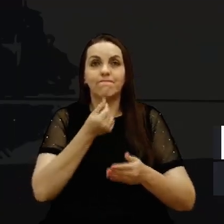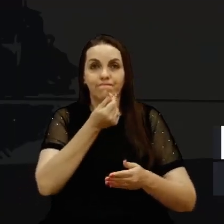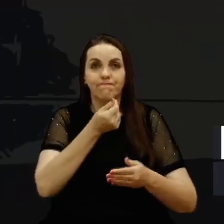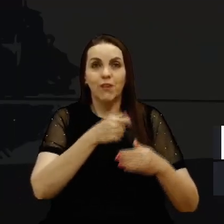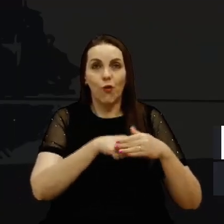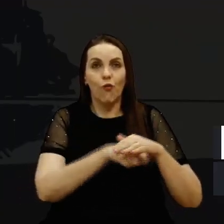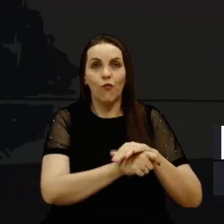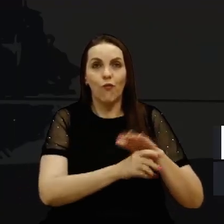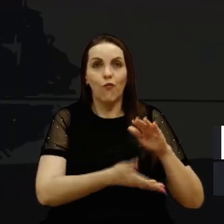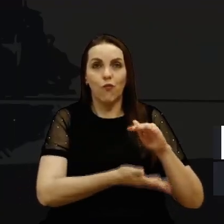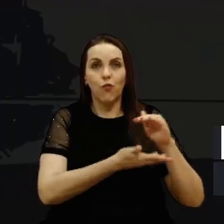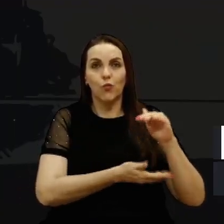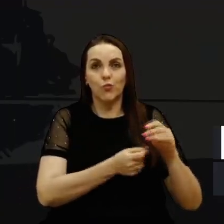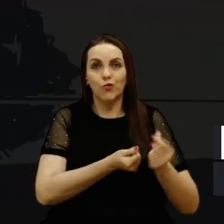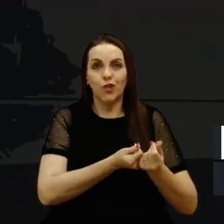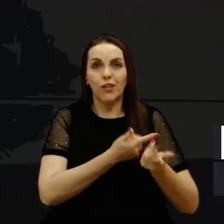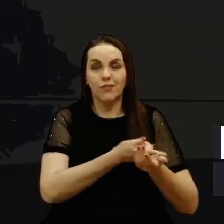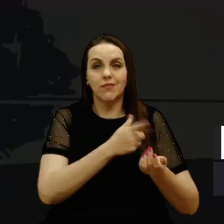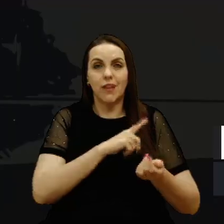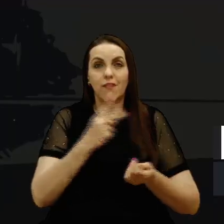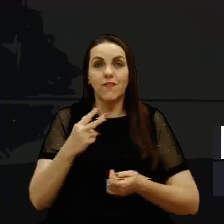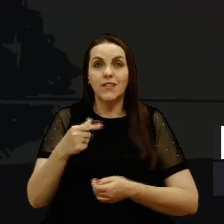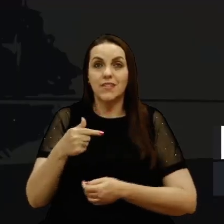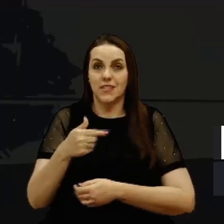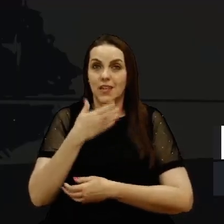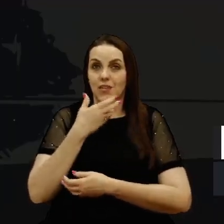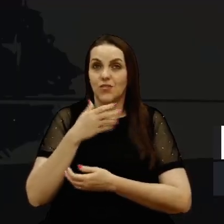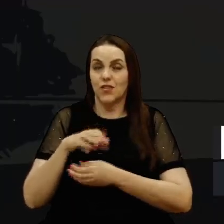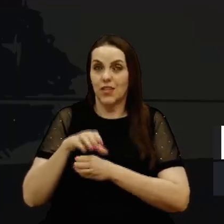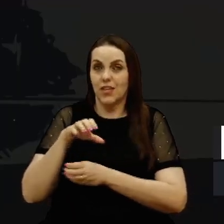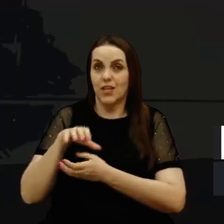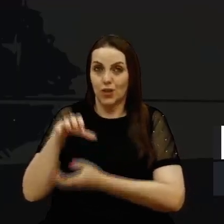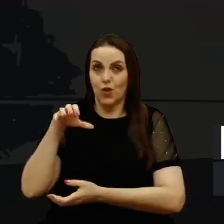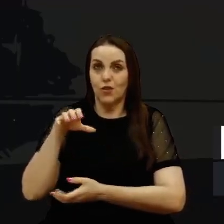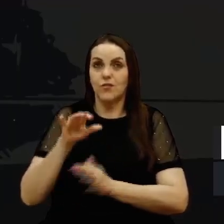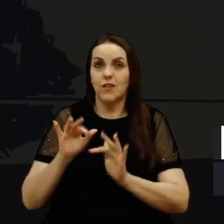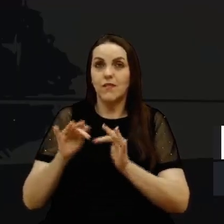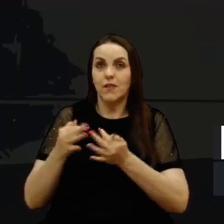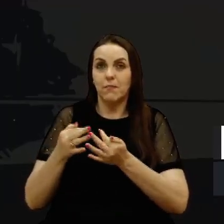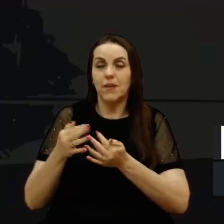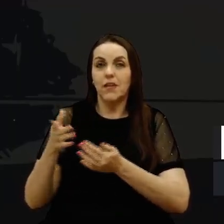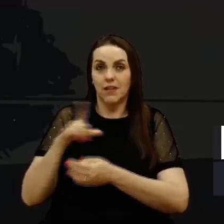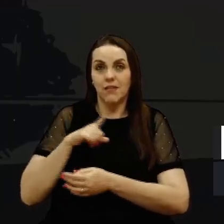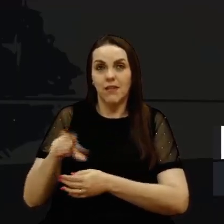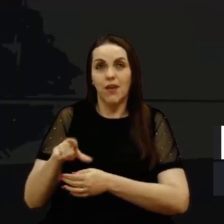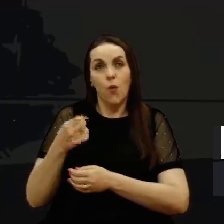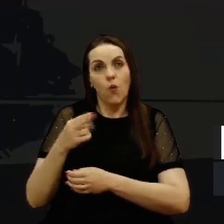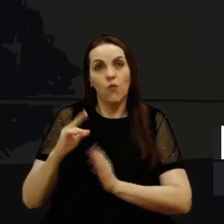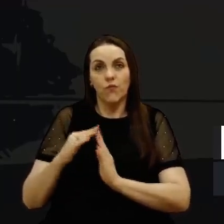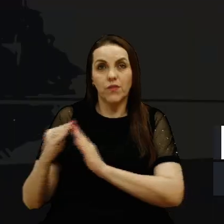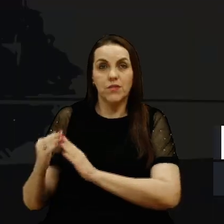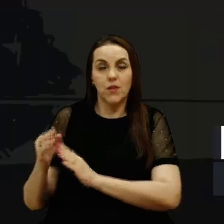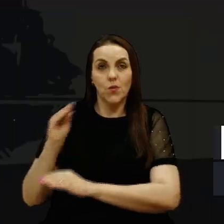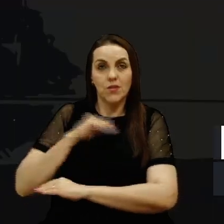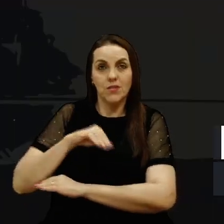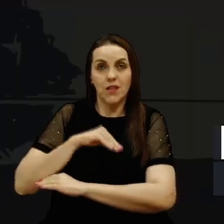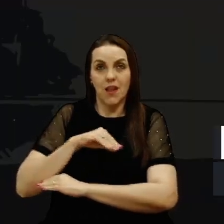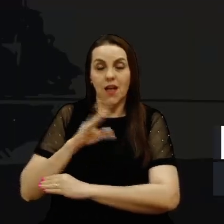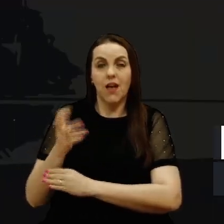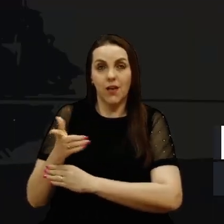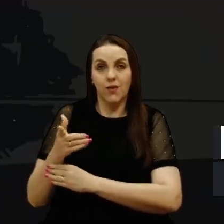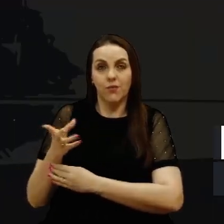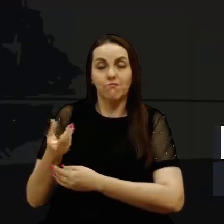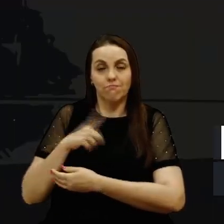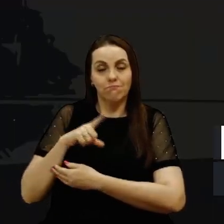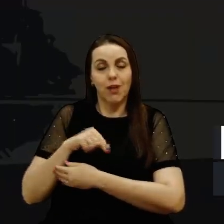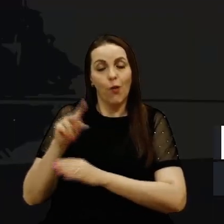hoje 27 idosos têm alguém da família, um vizinho, recebendo um salário por cuidar do idoso lá